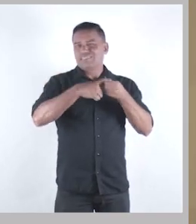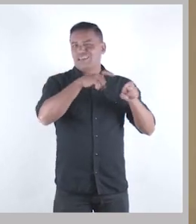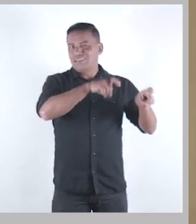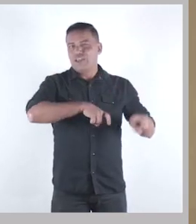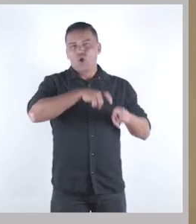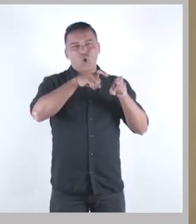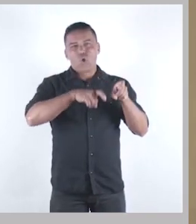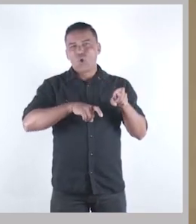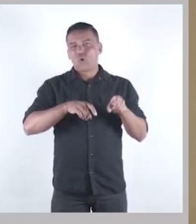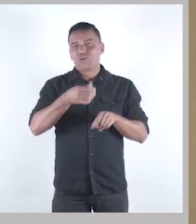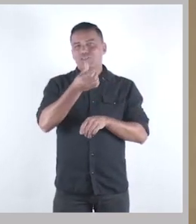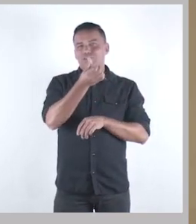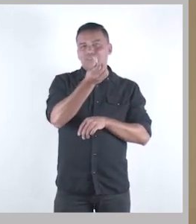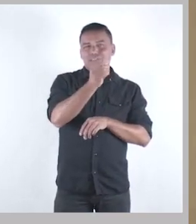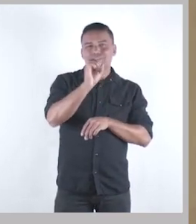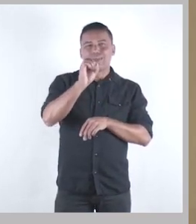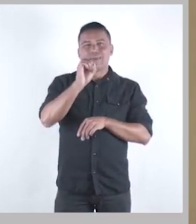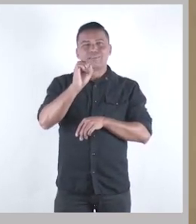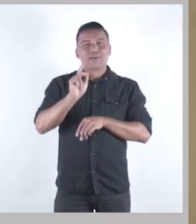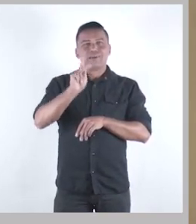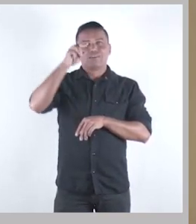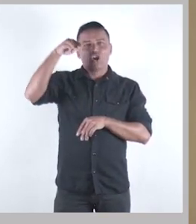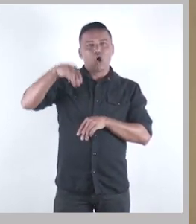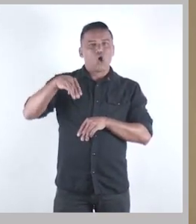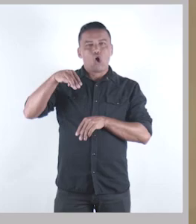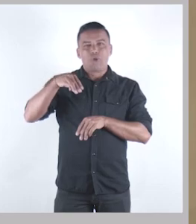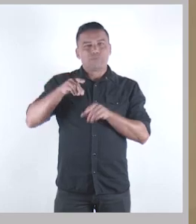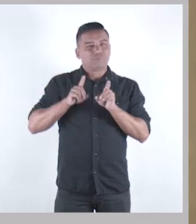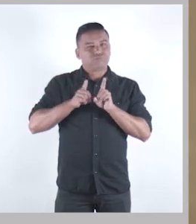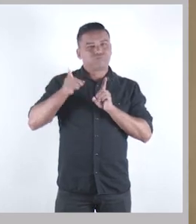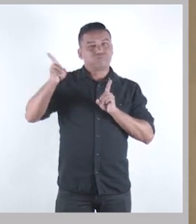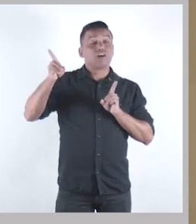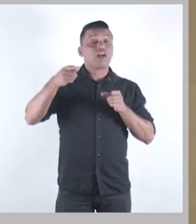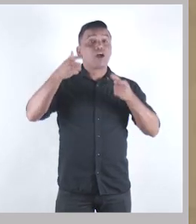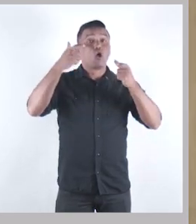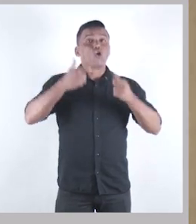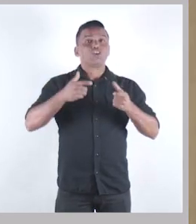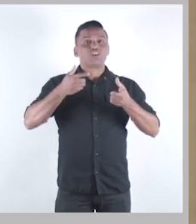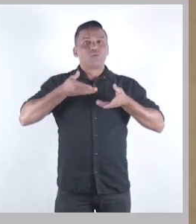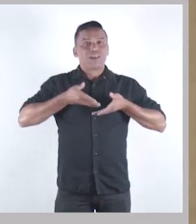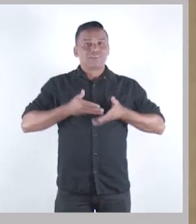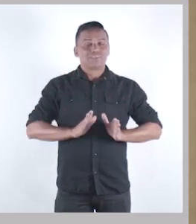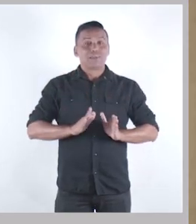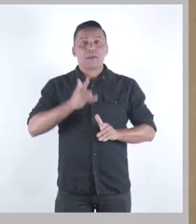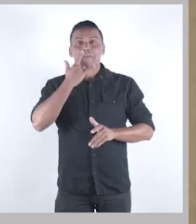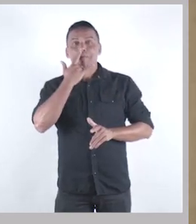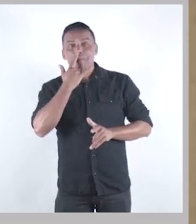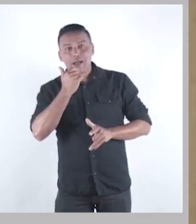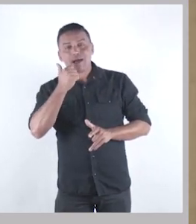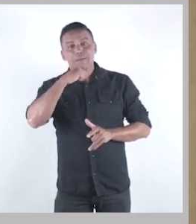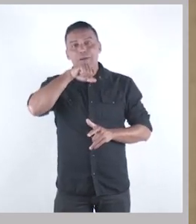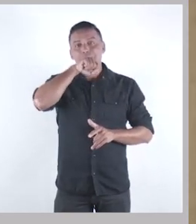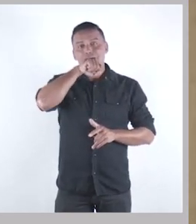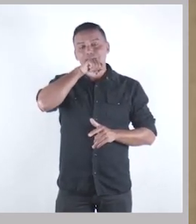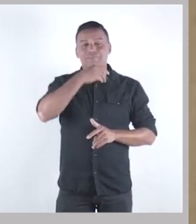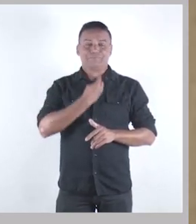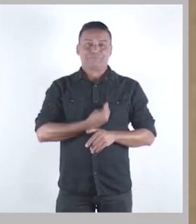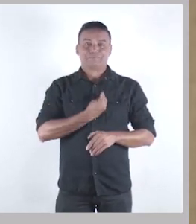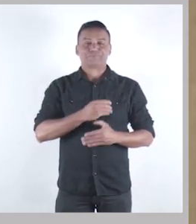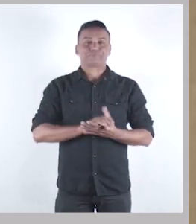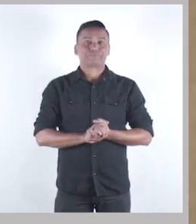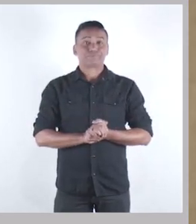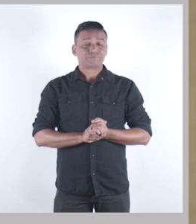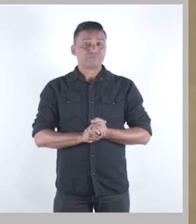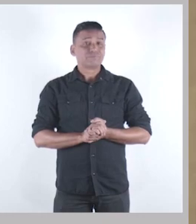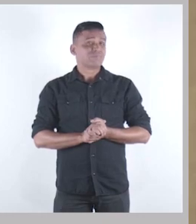60 quilómetros para o interior. Foi lá onde eu nasci, onde os meus pais moravam. Quando eu tinha